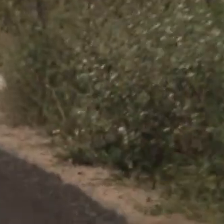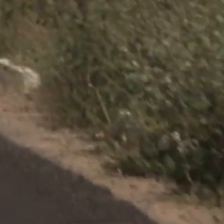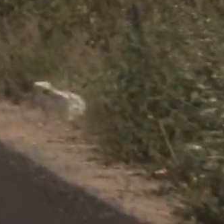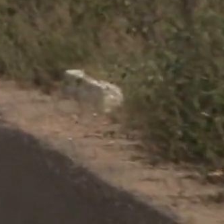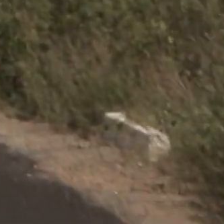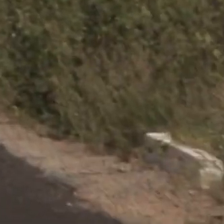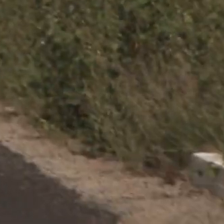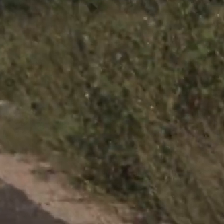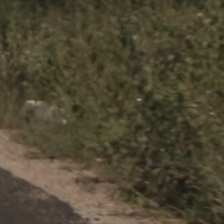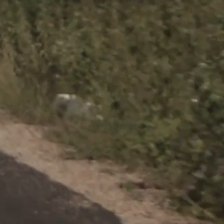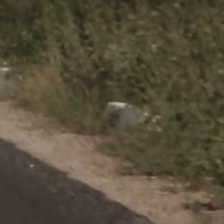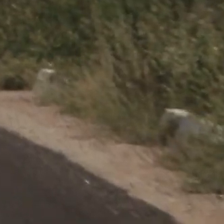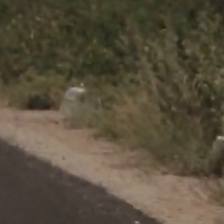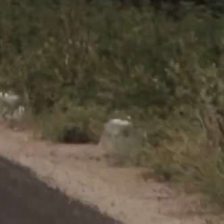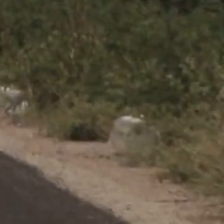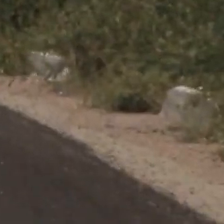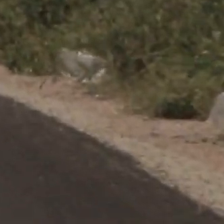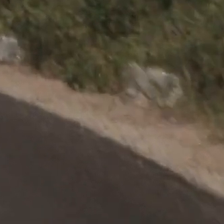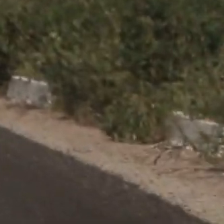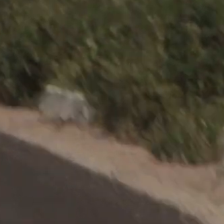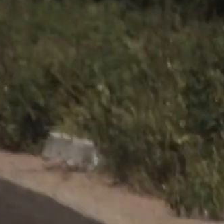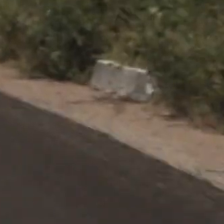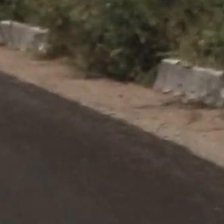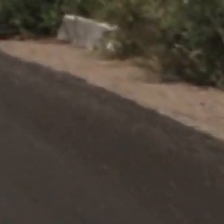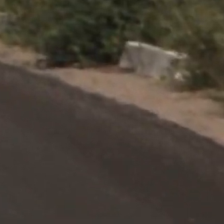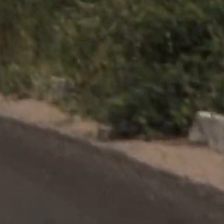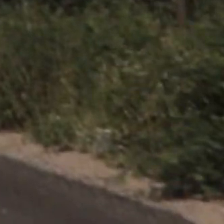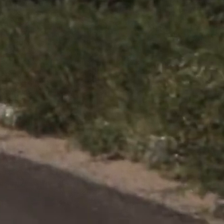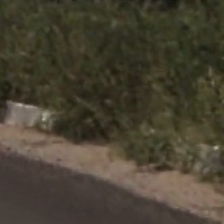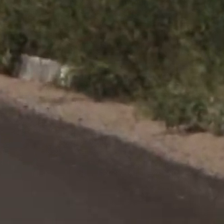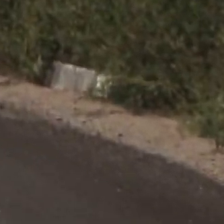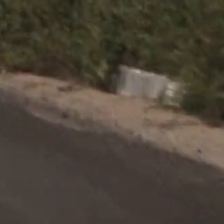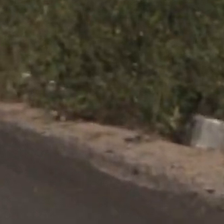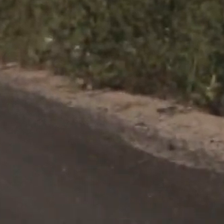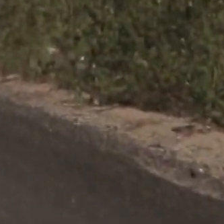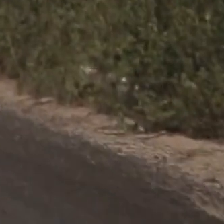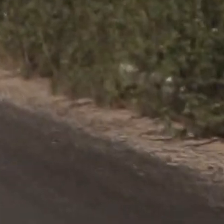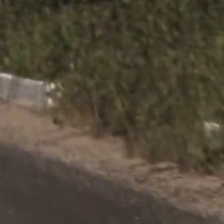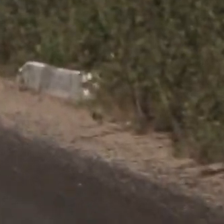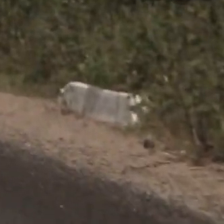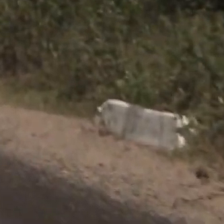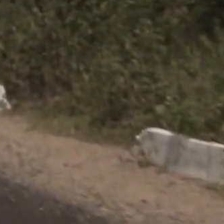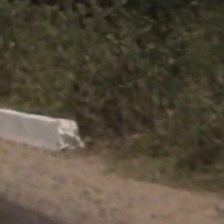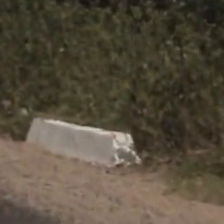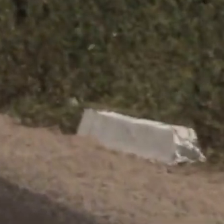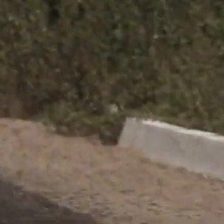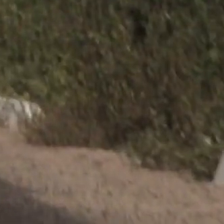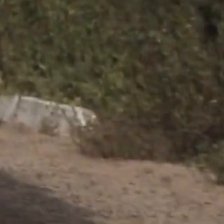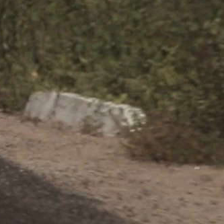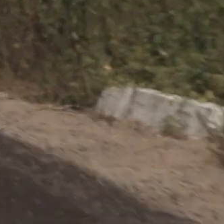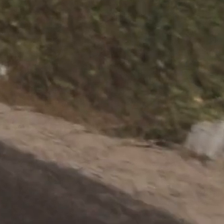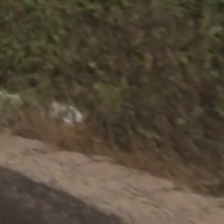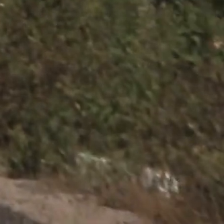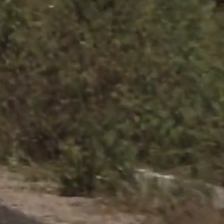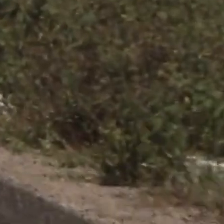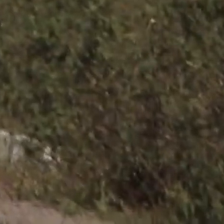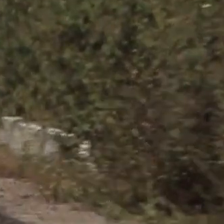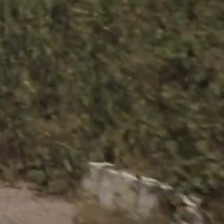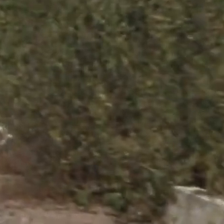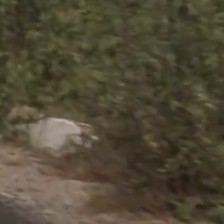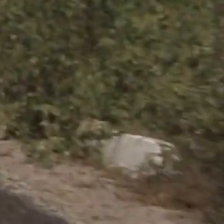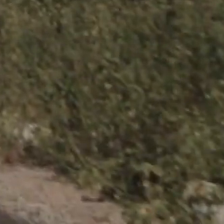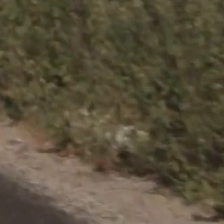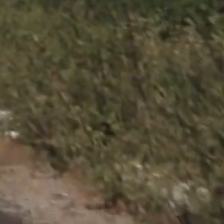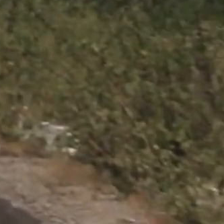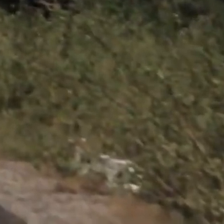Agora o carro em uma estrada. No horizonte, há morros cobertos por vegetação. À direita, em uma placa verde, Saboeiro